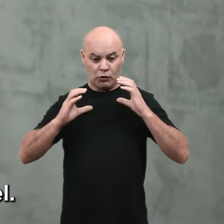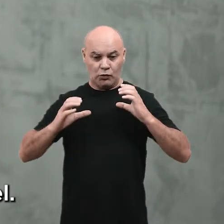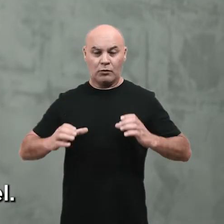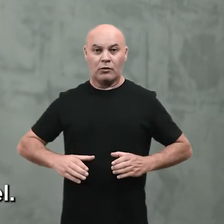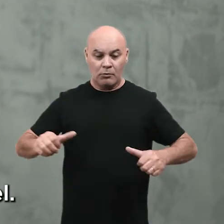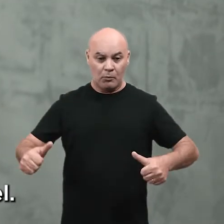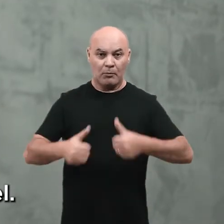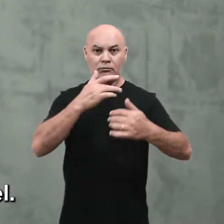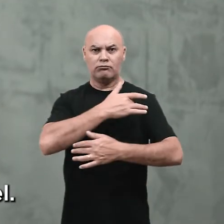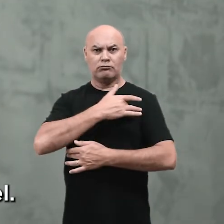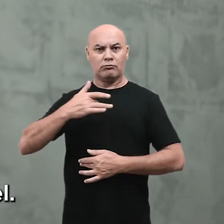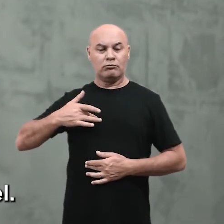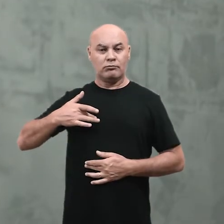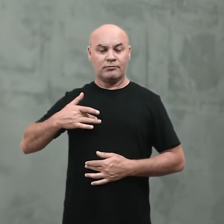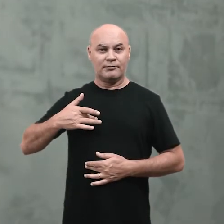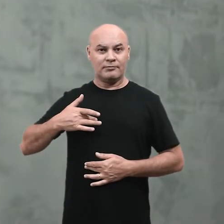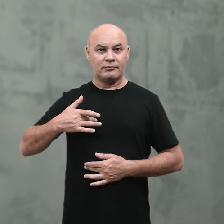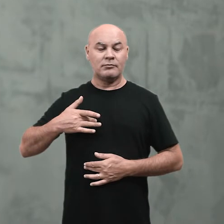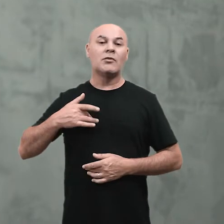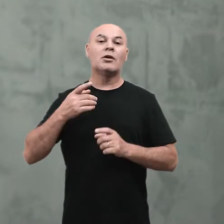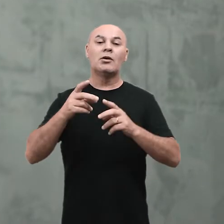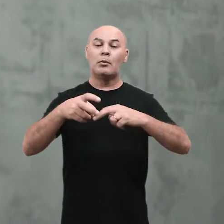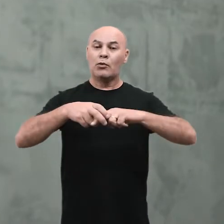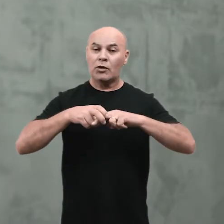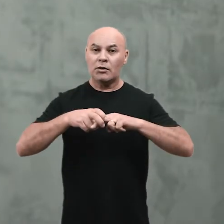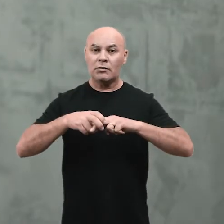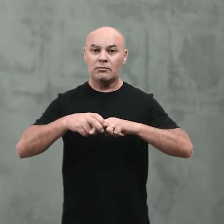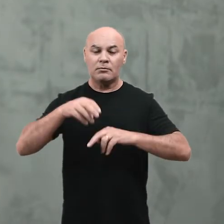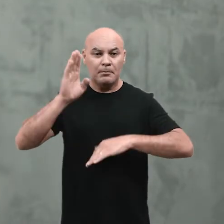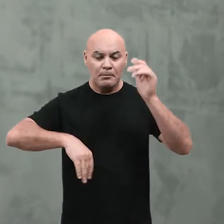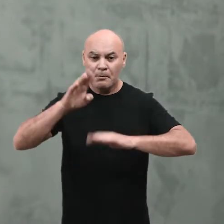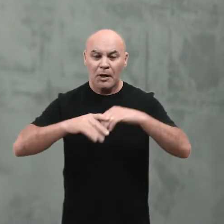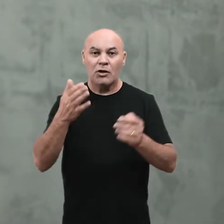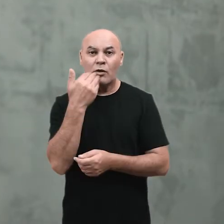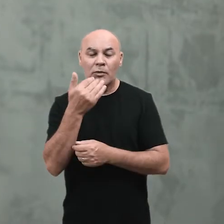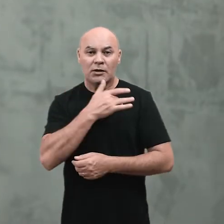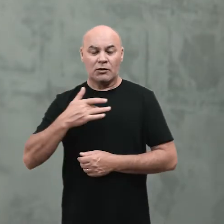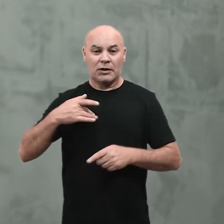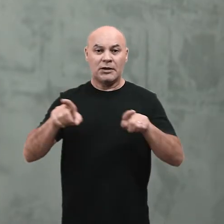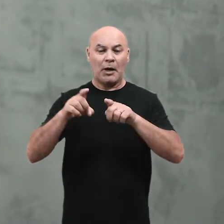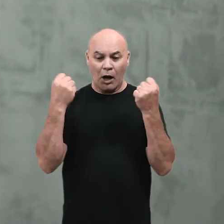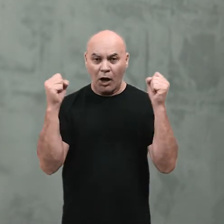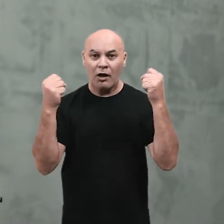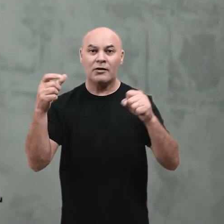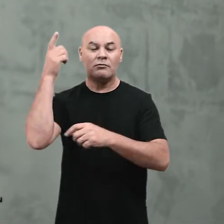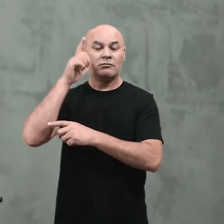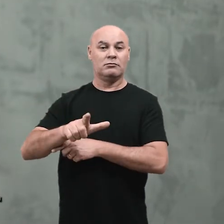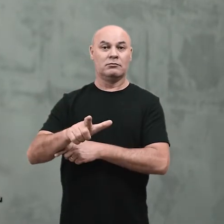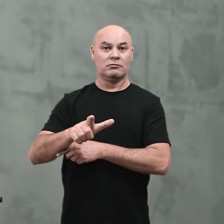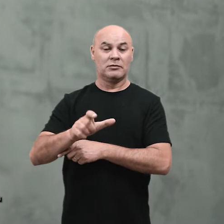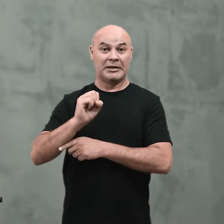responder melhor, a ser mais saudável. Então, adote uma boa alimentação e pratique exercícios físicos. E